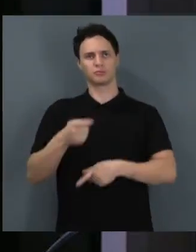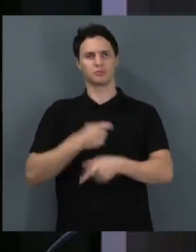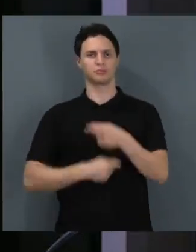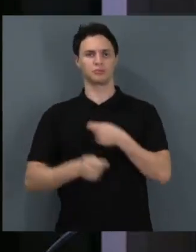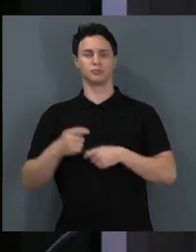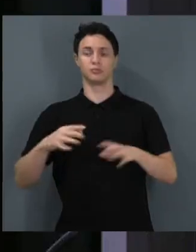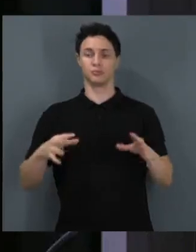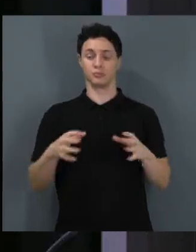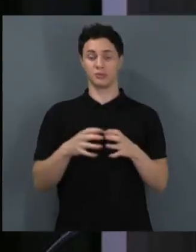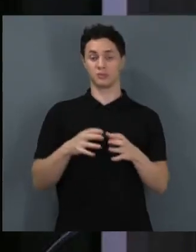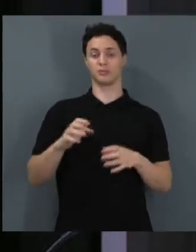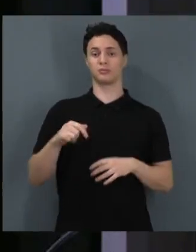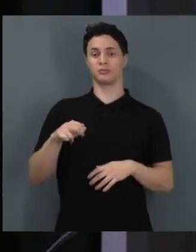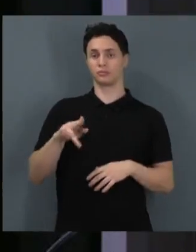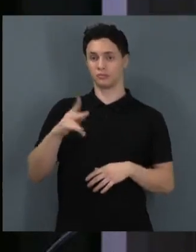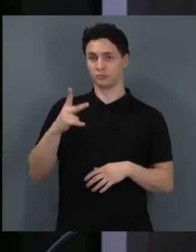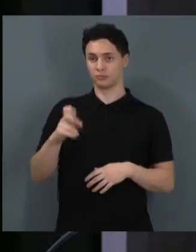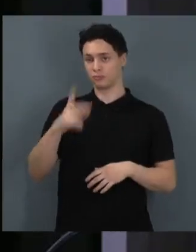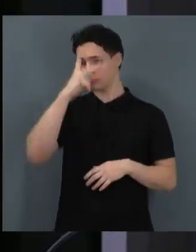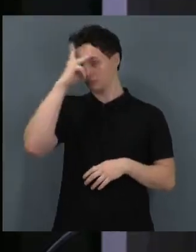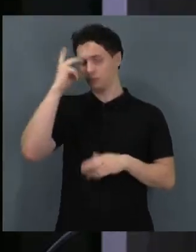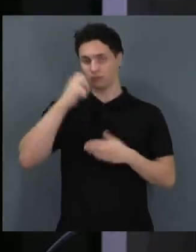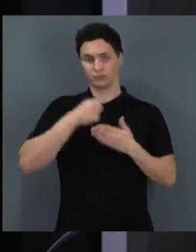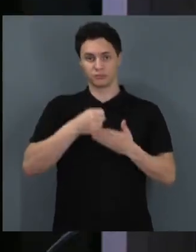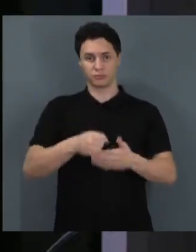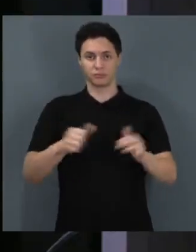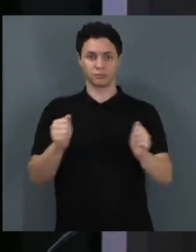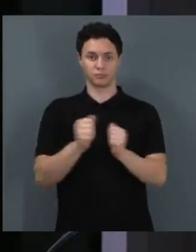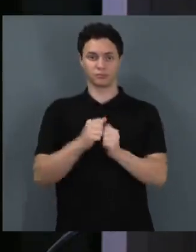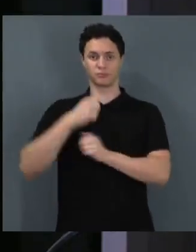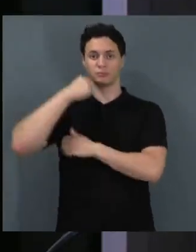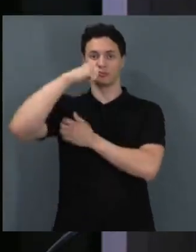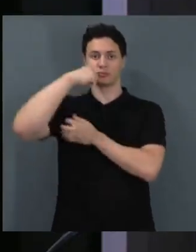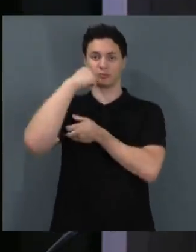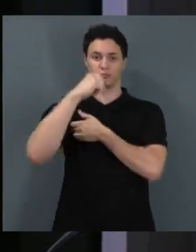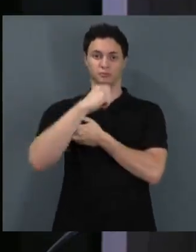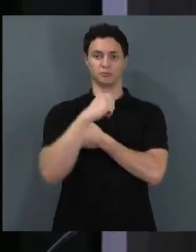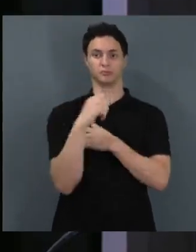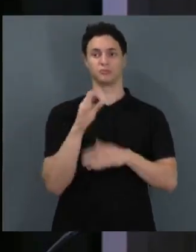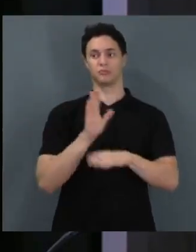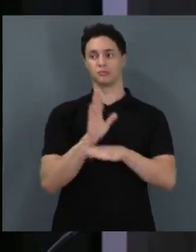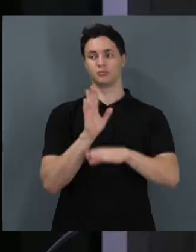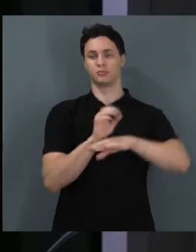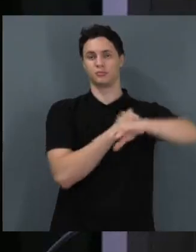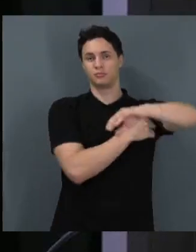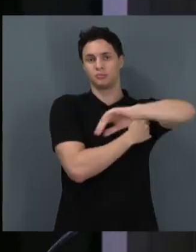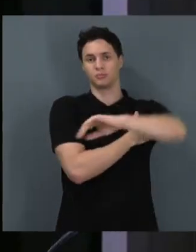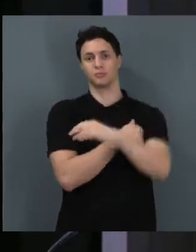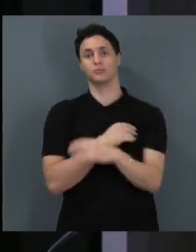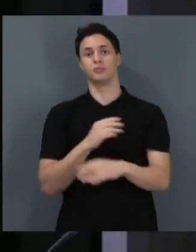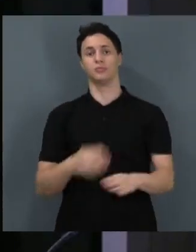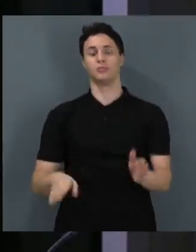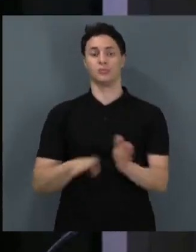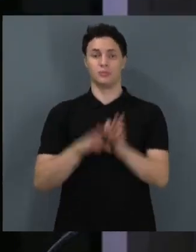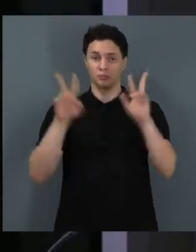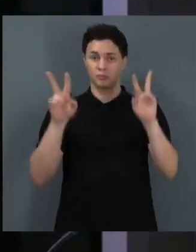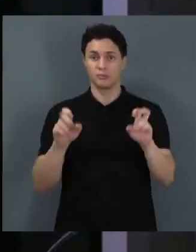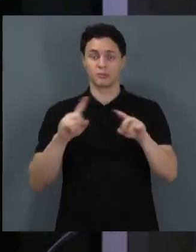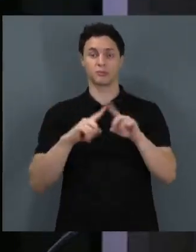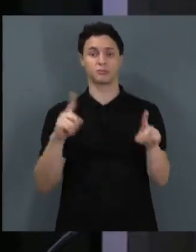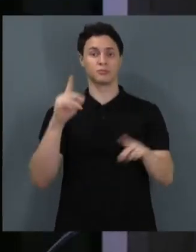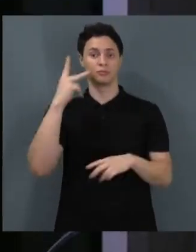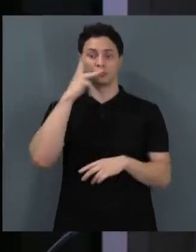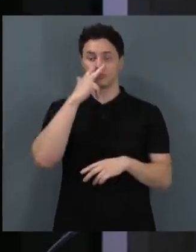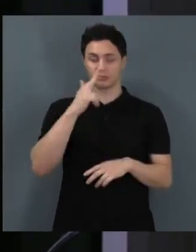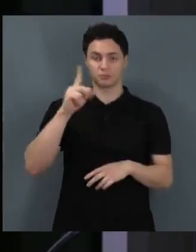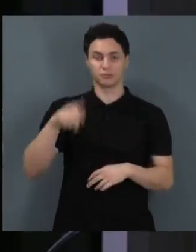sua equipe, aqueles que o auxiliaram e os senadores que o ajudaram a chegar a esse termo. Eu acho que o Legislativo aqui cumpre o